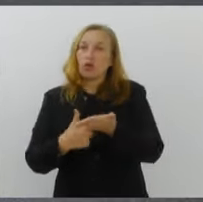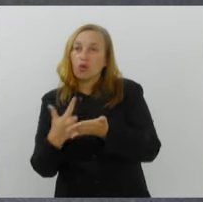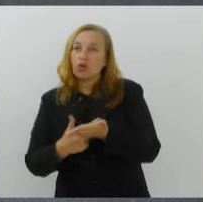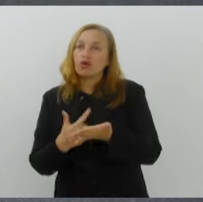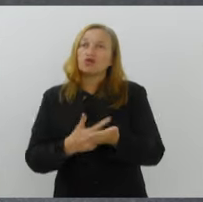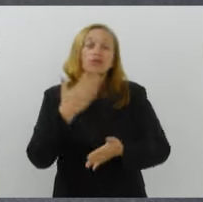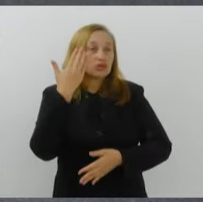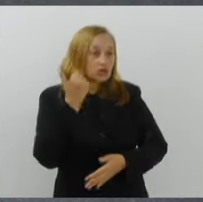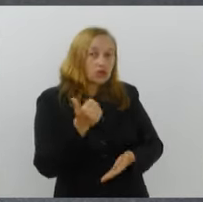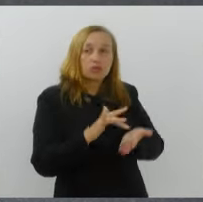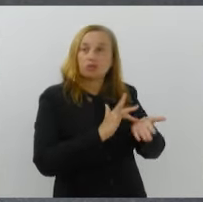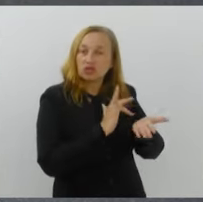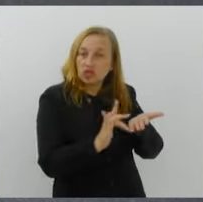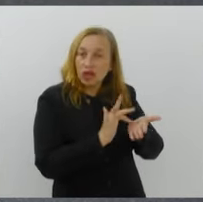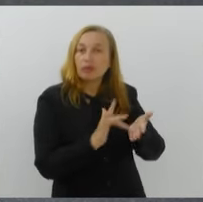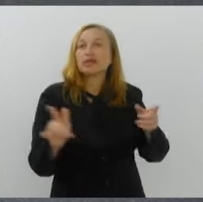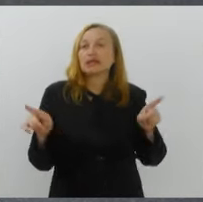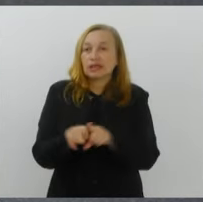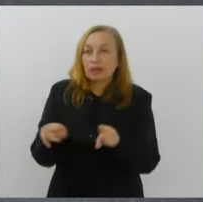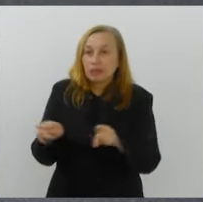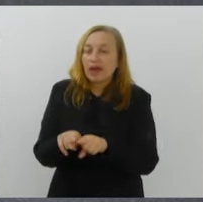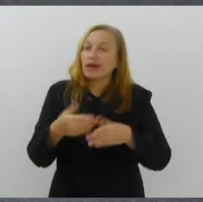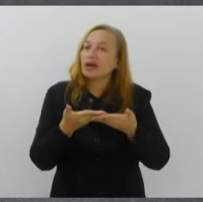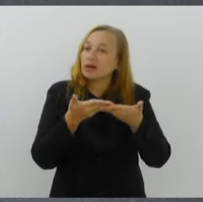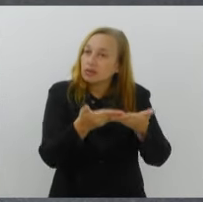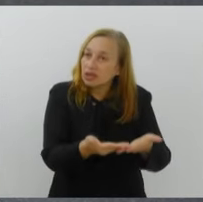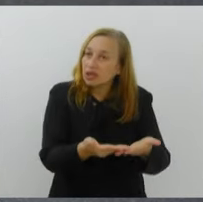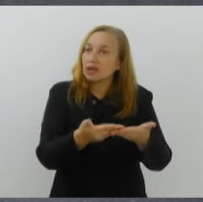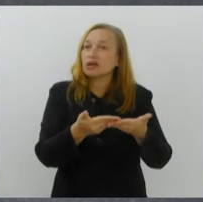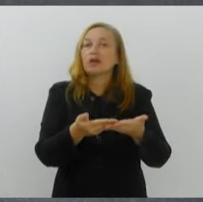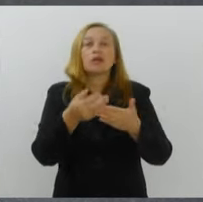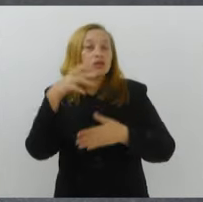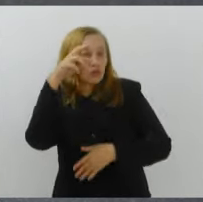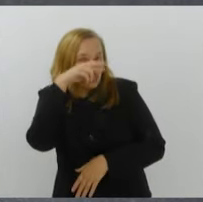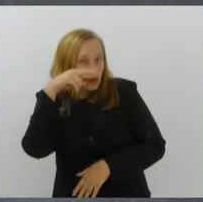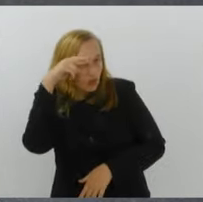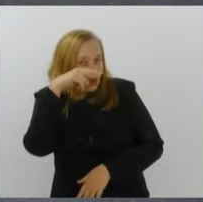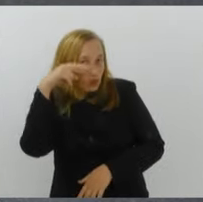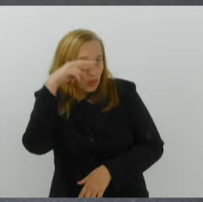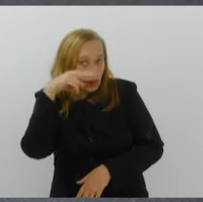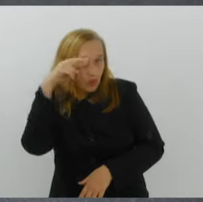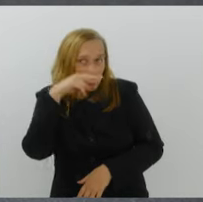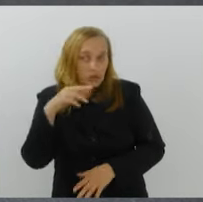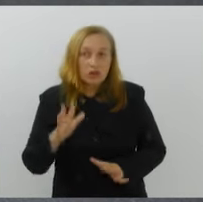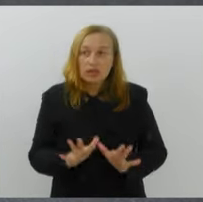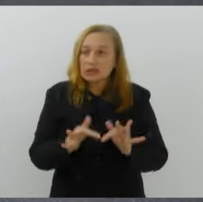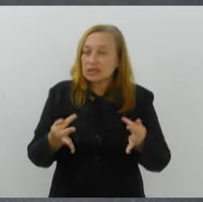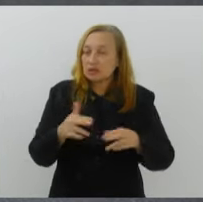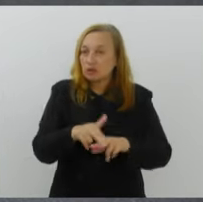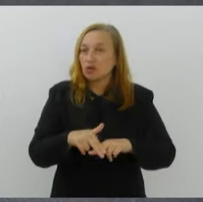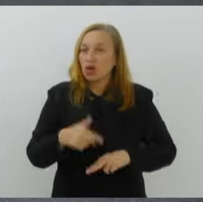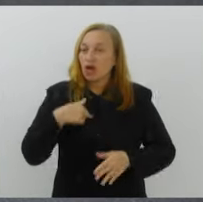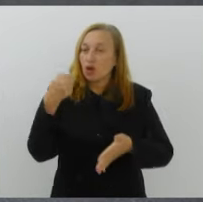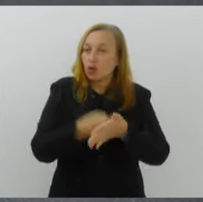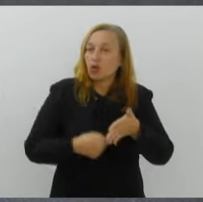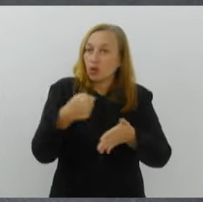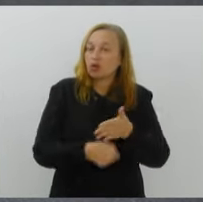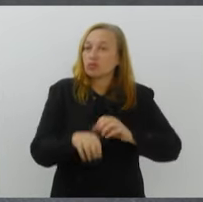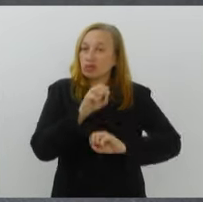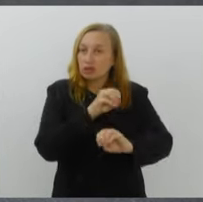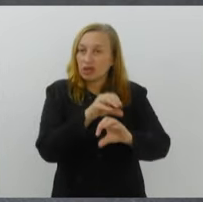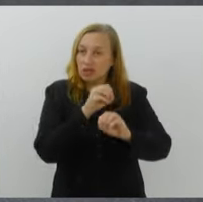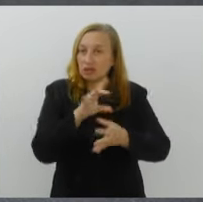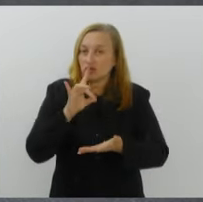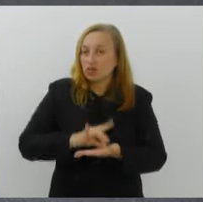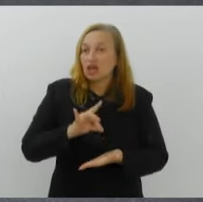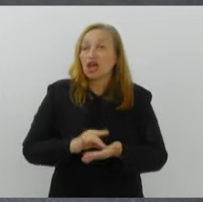dos tablets, eu também encaminhei para que fosse investigado por uma razão muito simples. Eu luto pela educação de verdade.